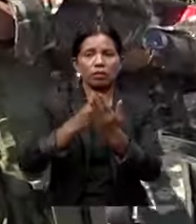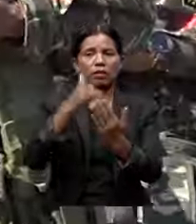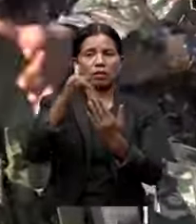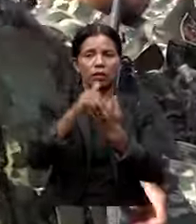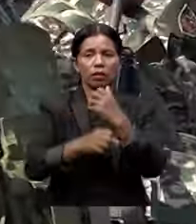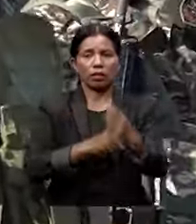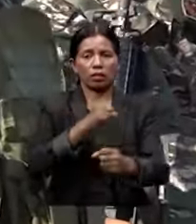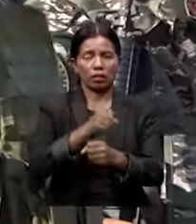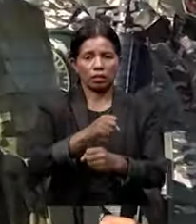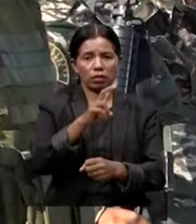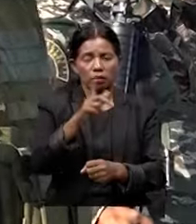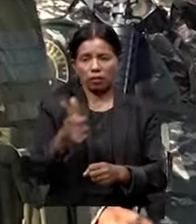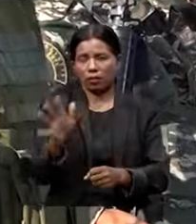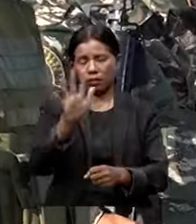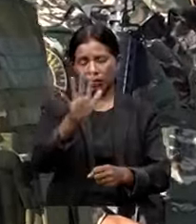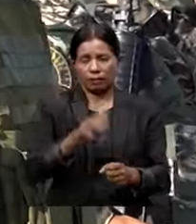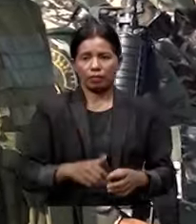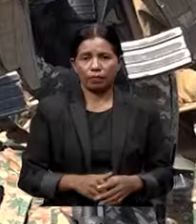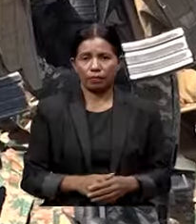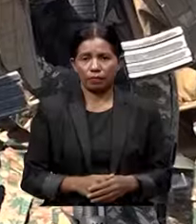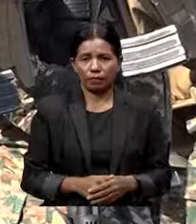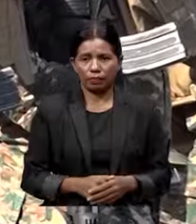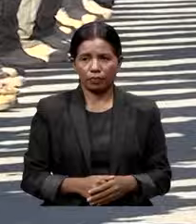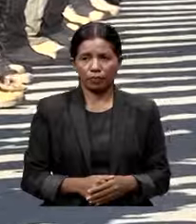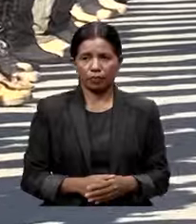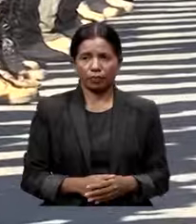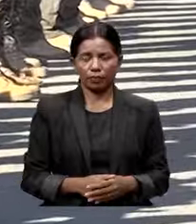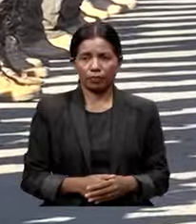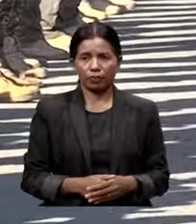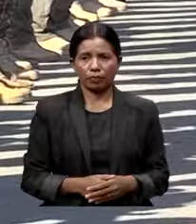tinan rihun rua ruanulo resin lima. Bem-vinda Ximenez, aderito Ximenez, Giamen.